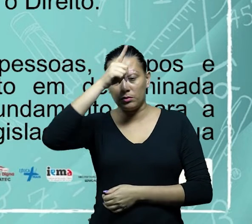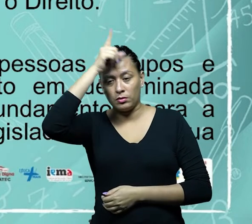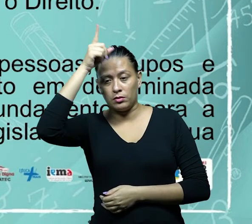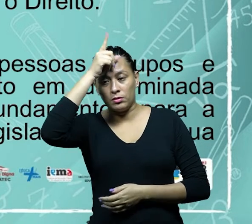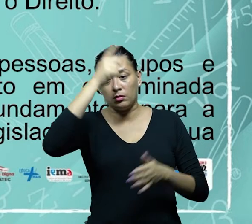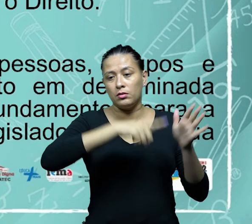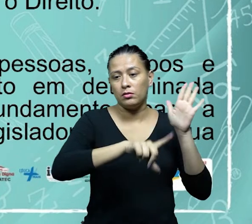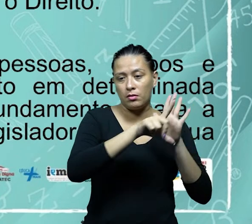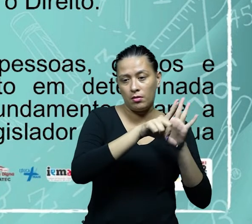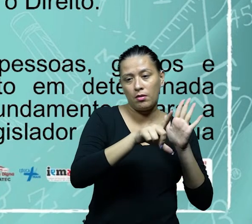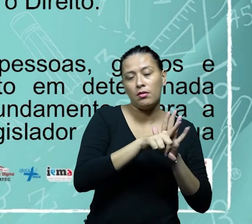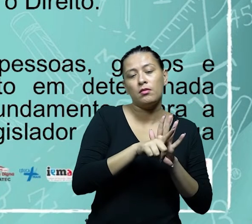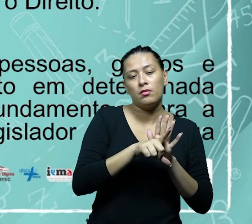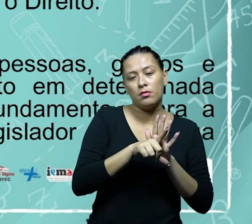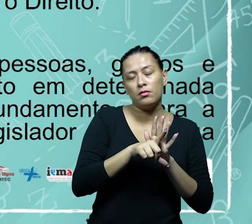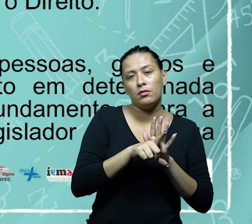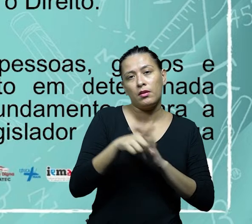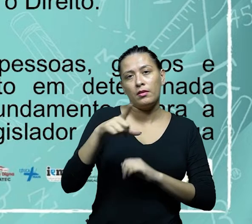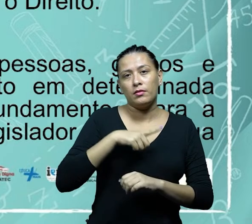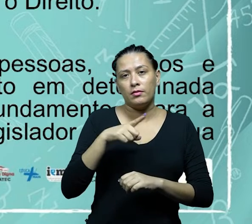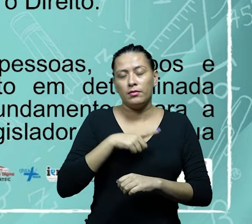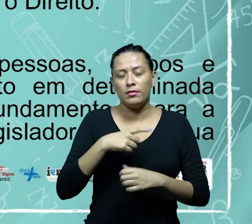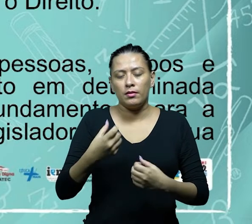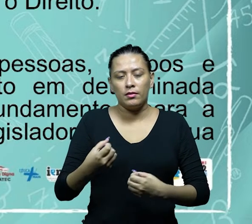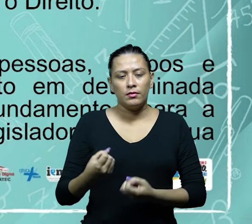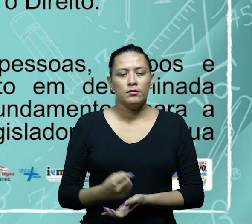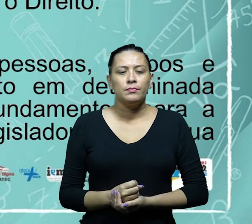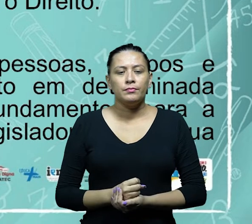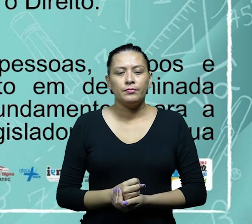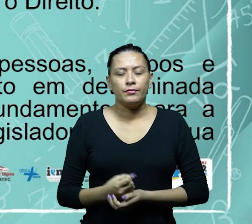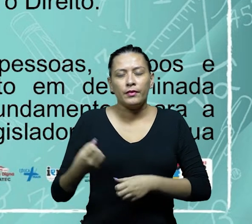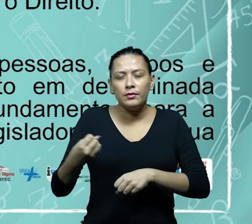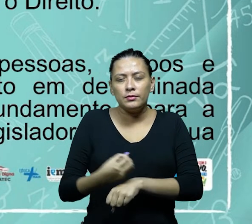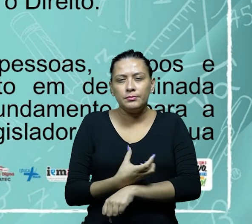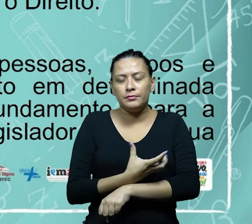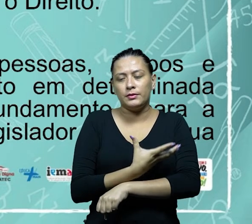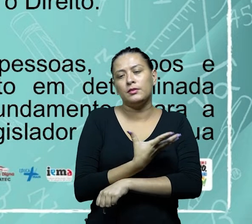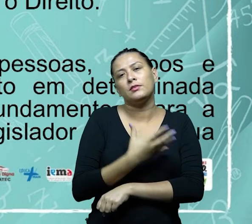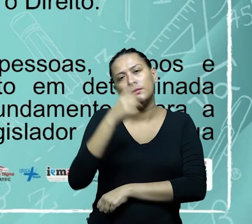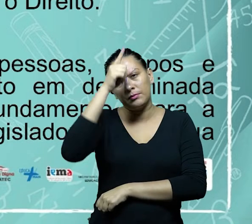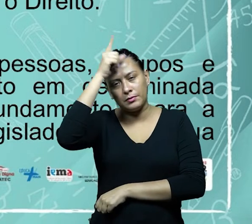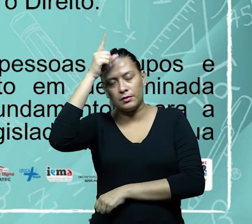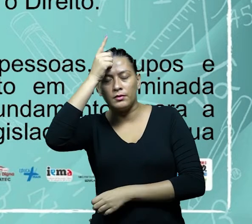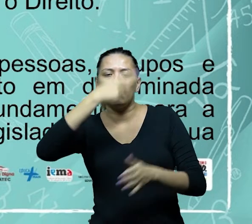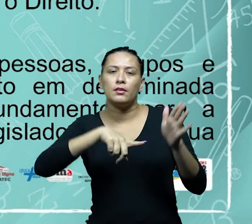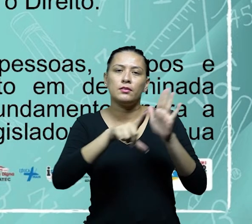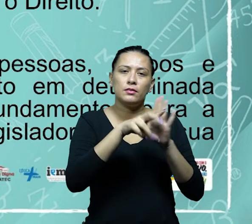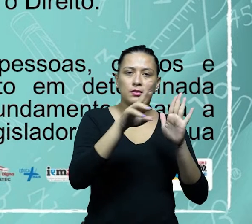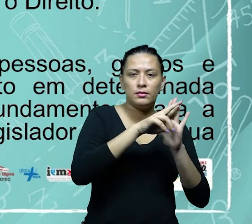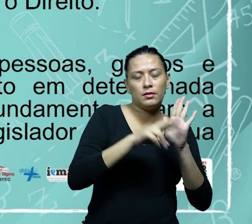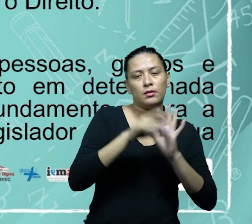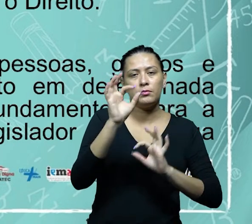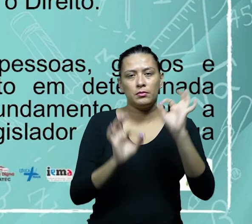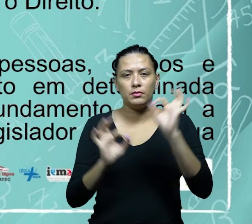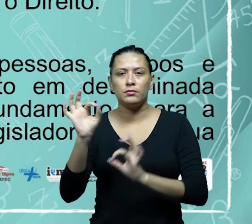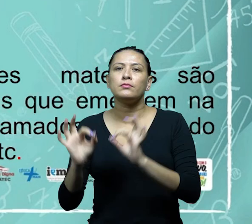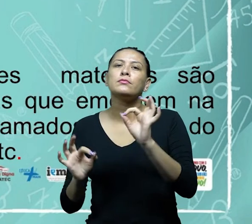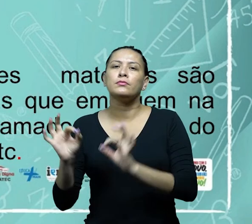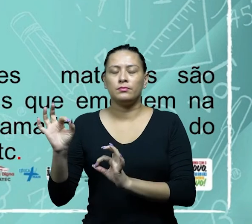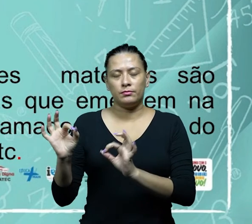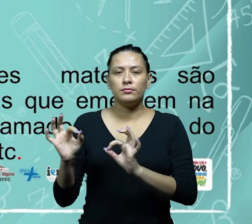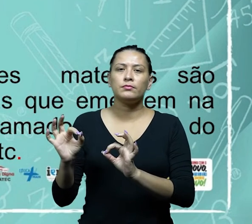ele busca na verdade a sua inspiração para poder criar né para poder contribuir com o nosso ordenamento